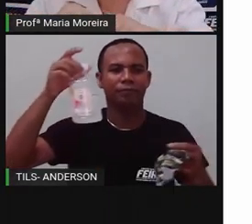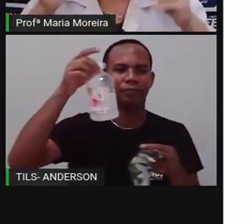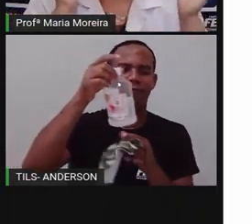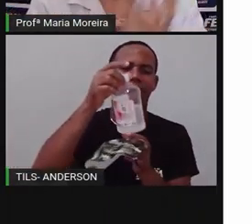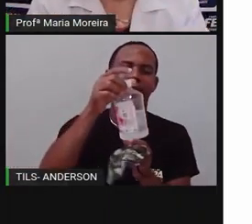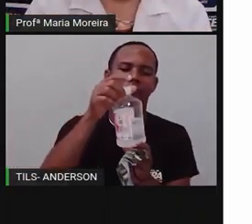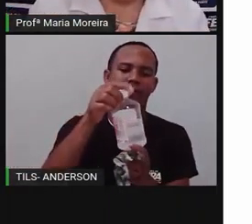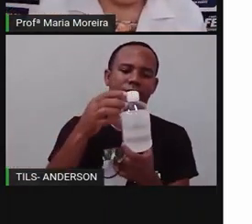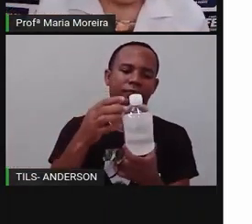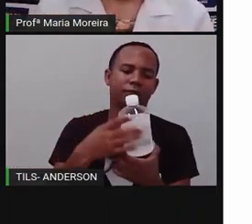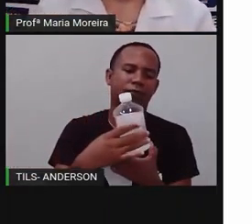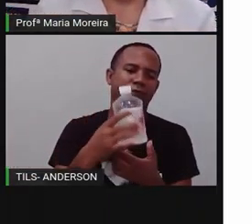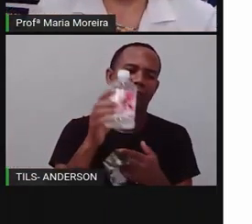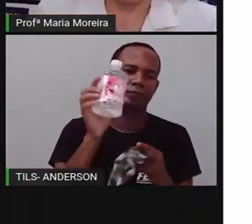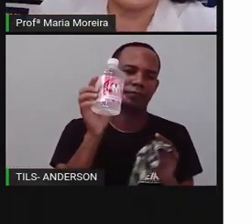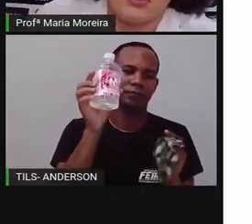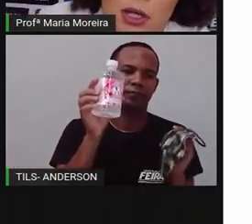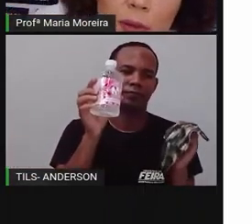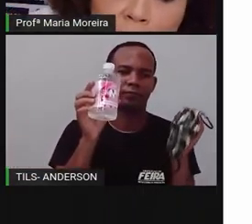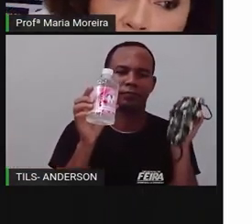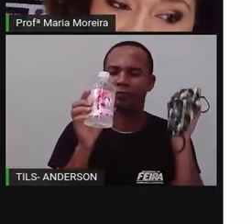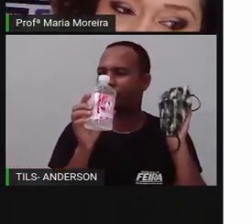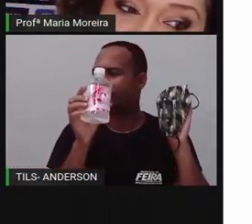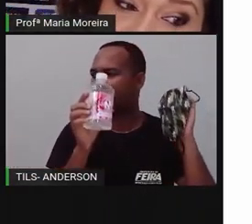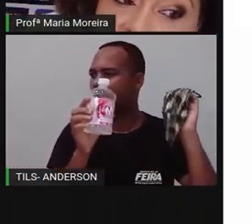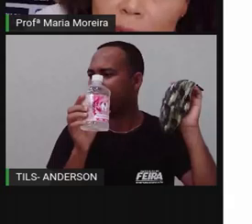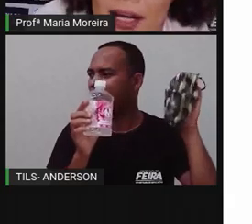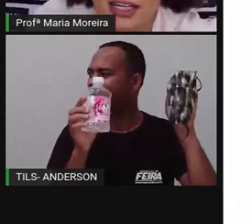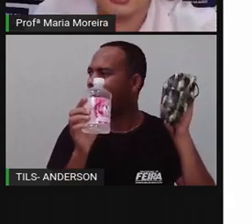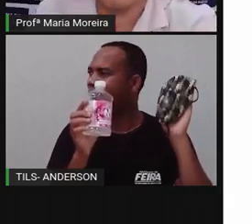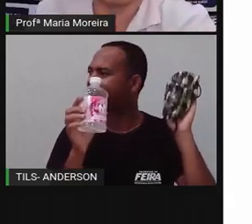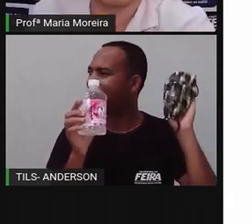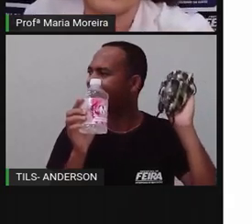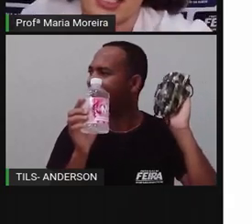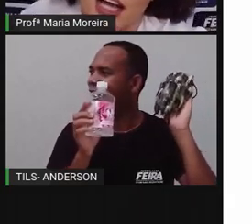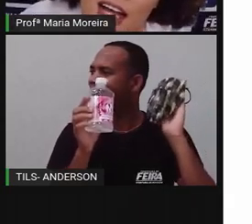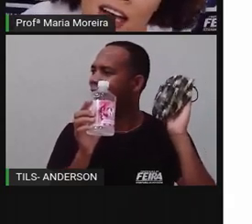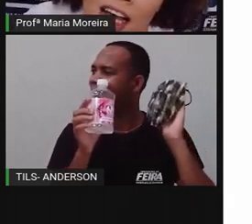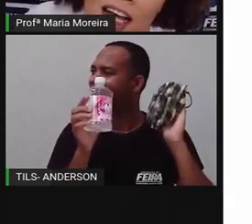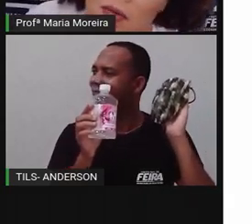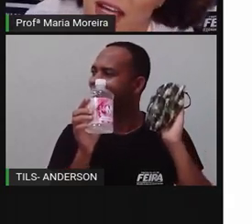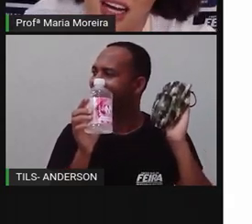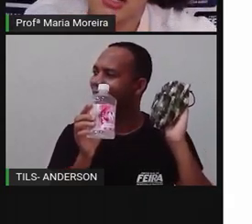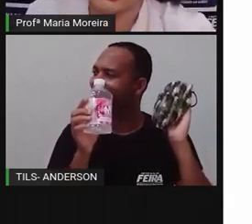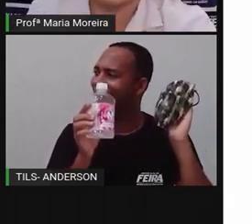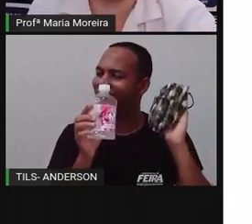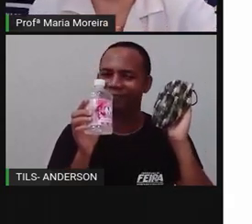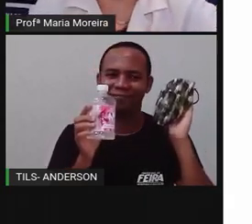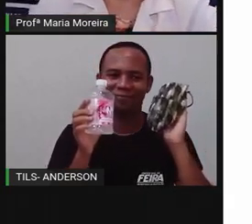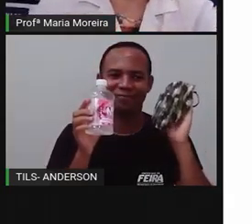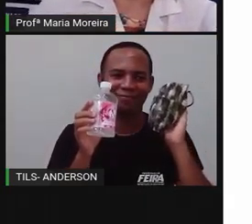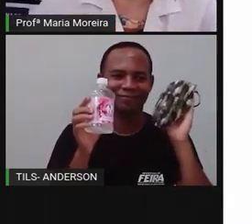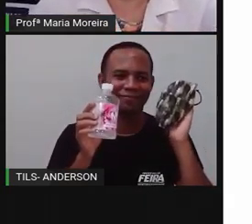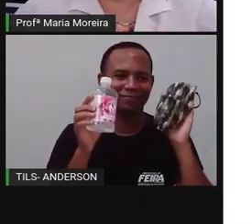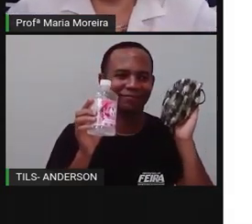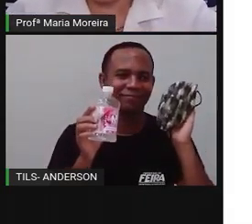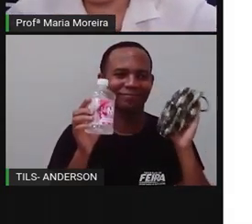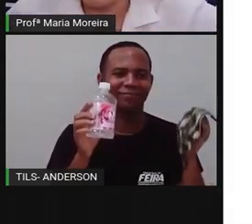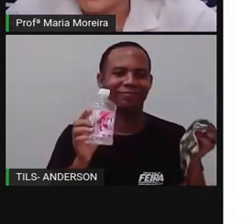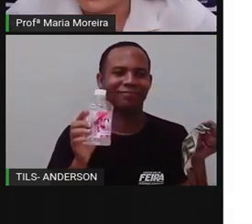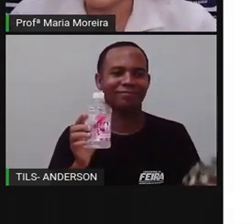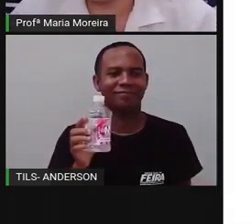uma mão. Façam o quê? Lavem as mãos. Deixa para pegar o material aqui, que é para Anderson. Depois não me dá carão, porque ele agora tá assim, gente, reclamando com a